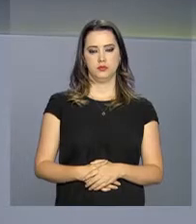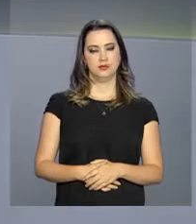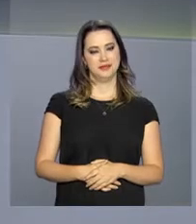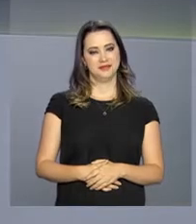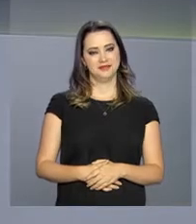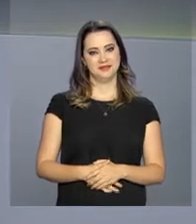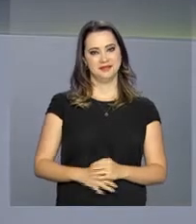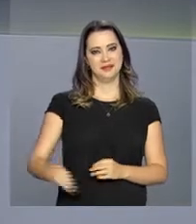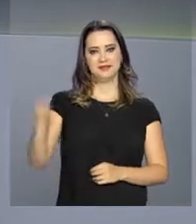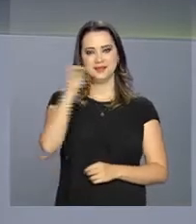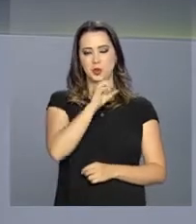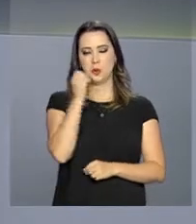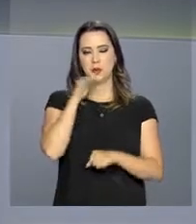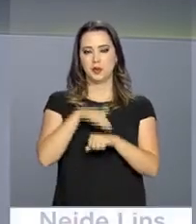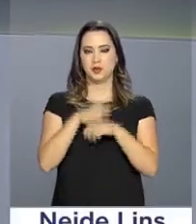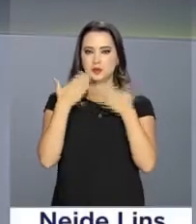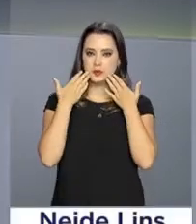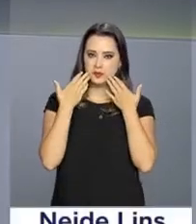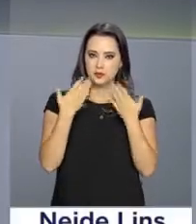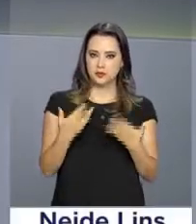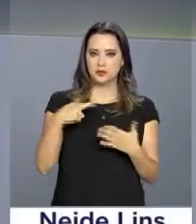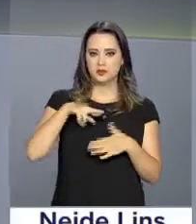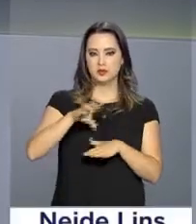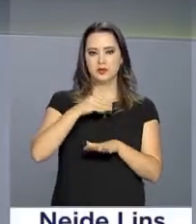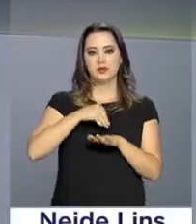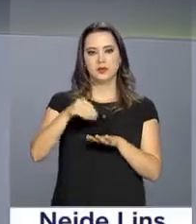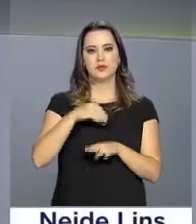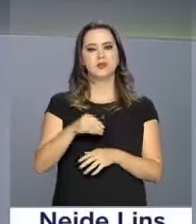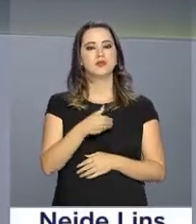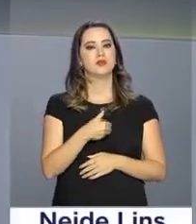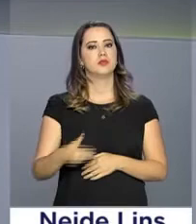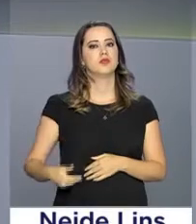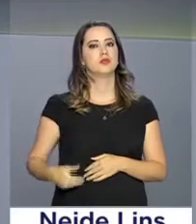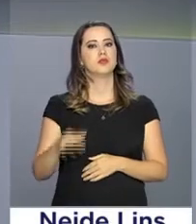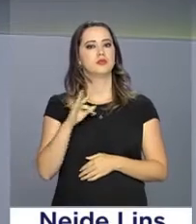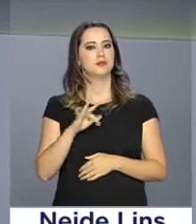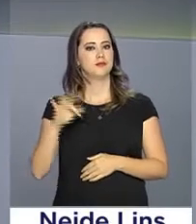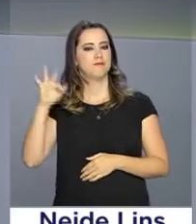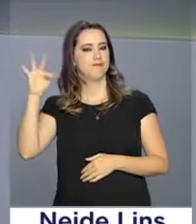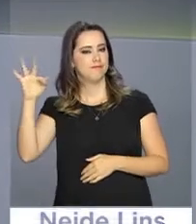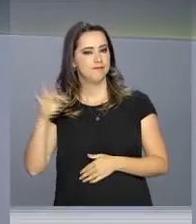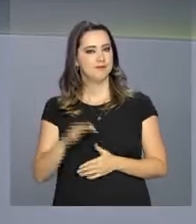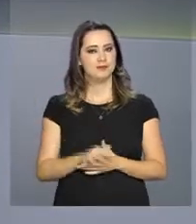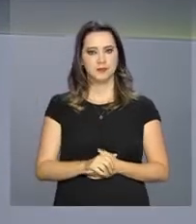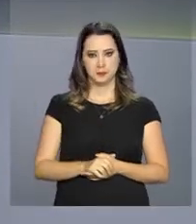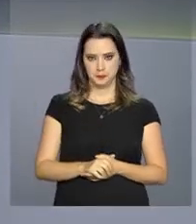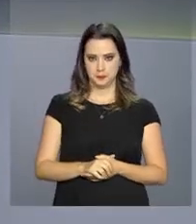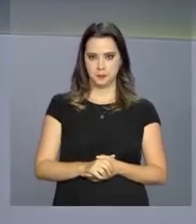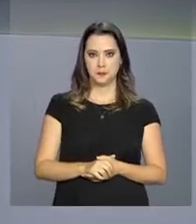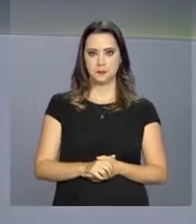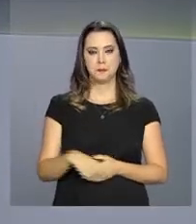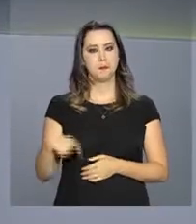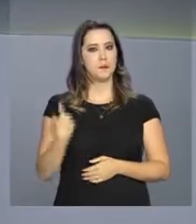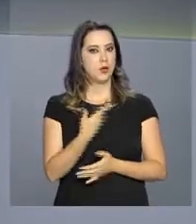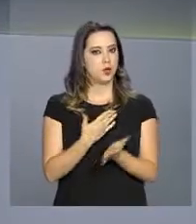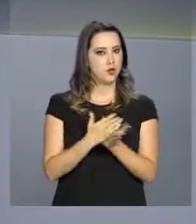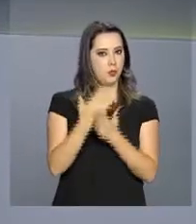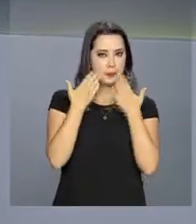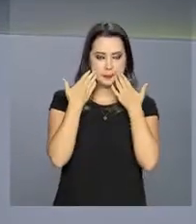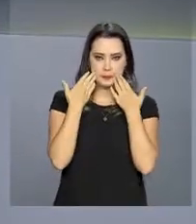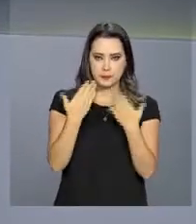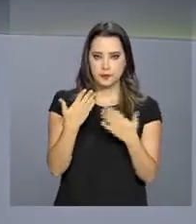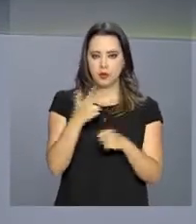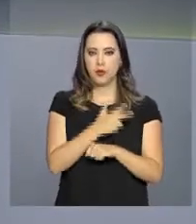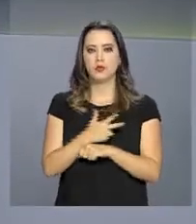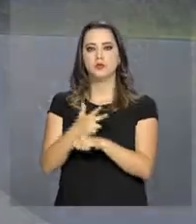olá boa noite estamos no ar com as notícias do governo federal em mais uma edição do repórter nbr a gente